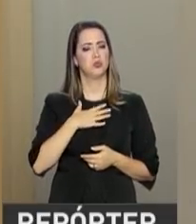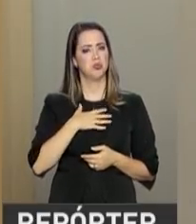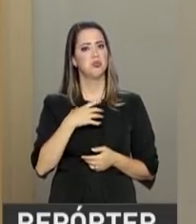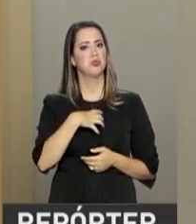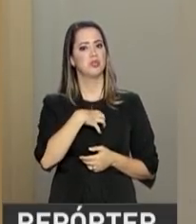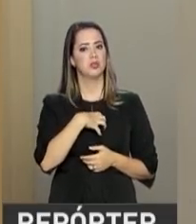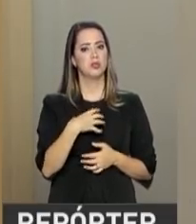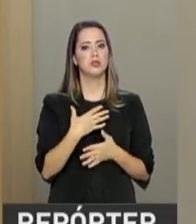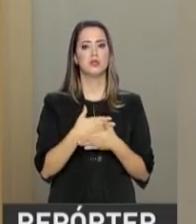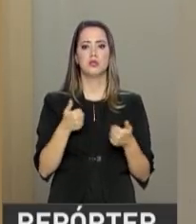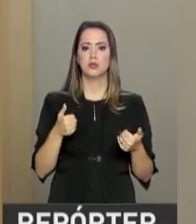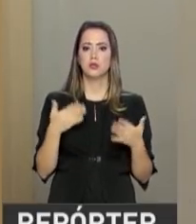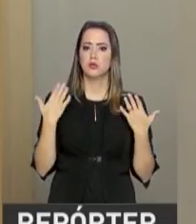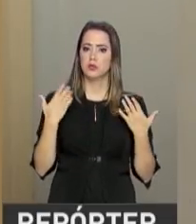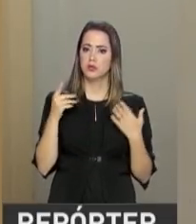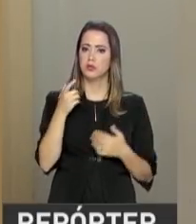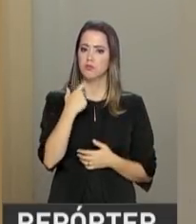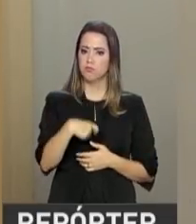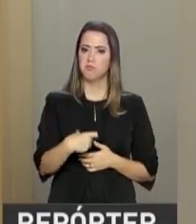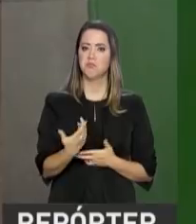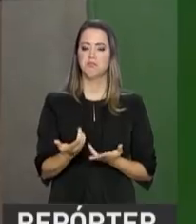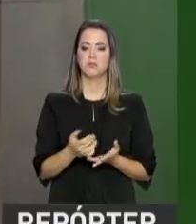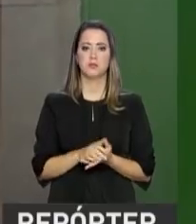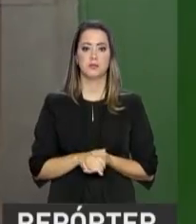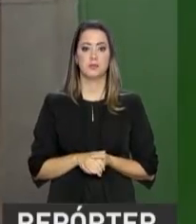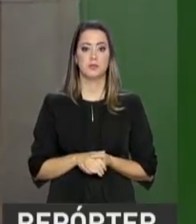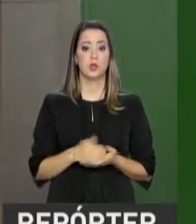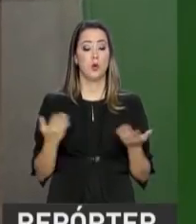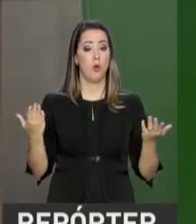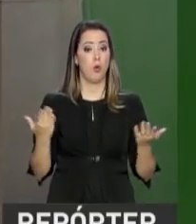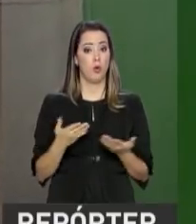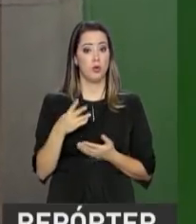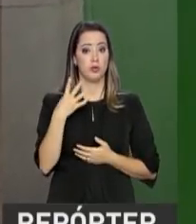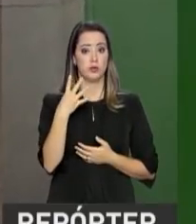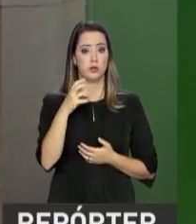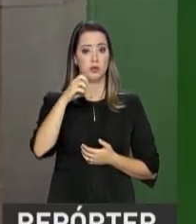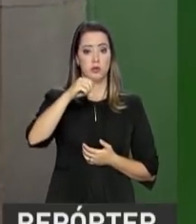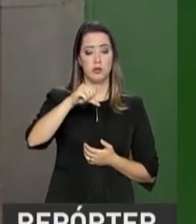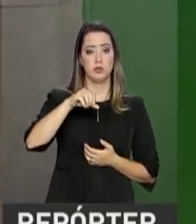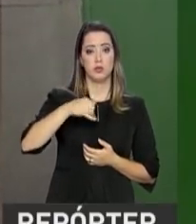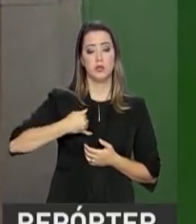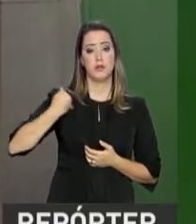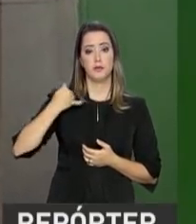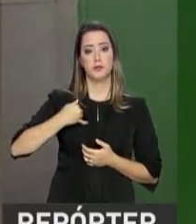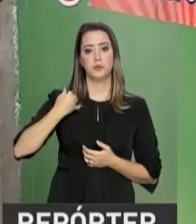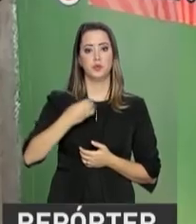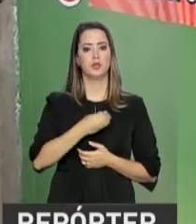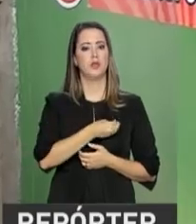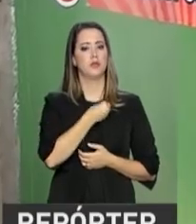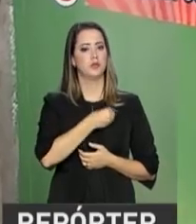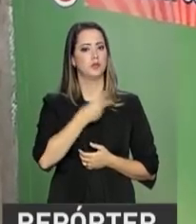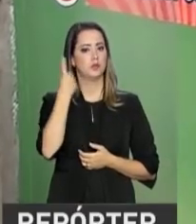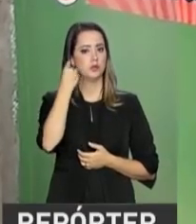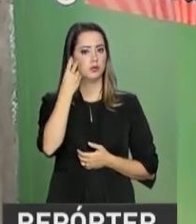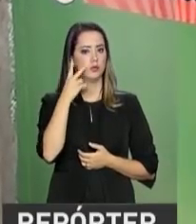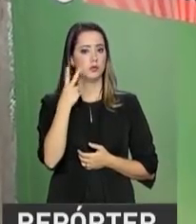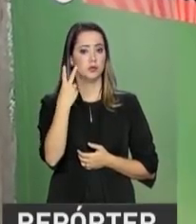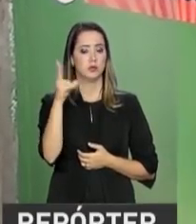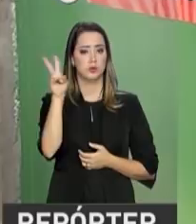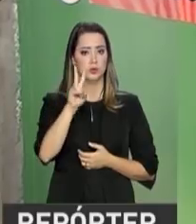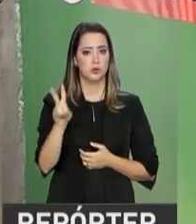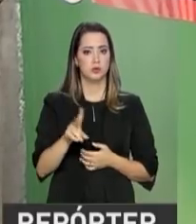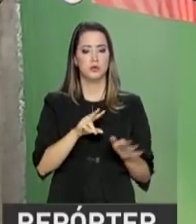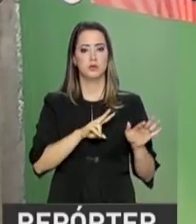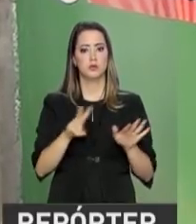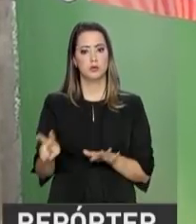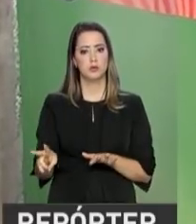dá uma animada na sua pessoa, entendeu? Hoje, aos 49 anos de idade, Luiz leva uma vida normal. Duas vezes por semana faz